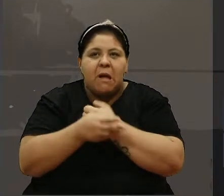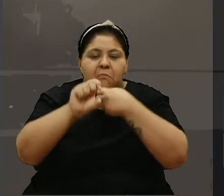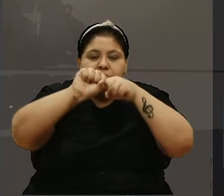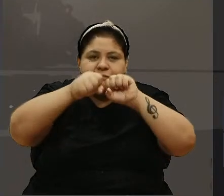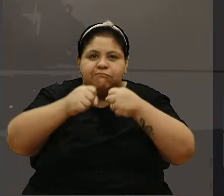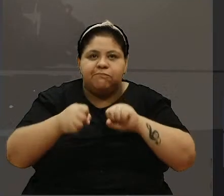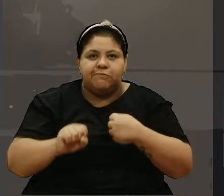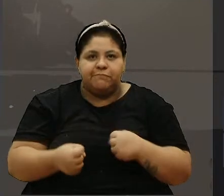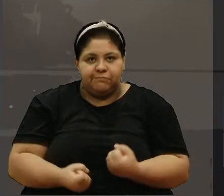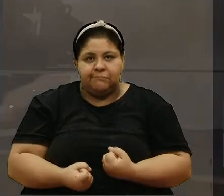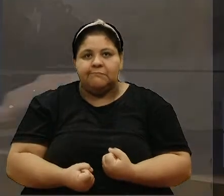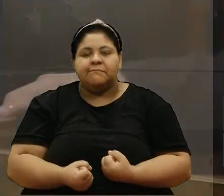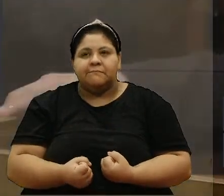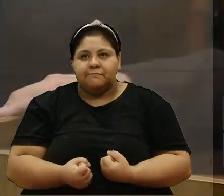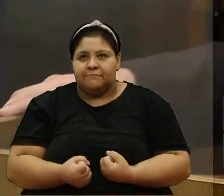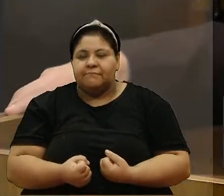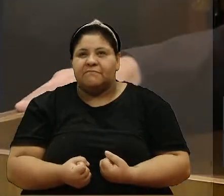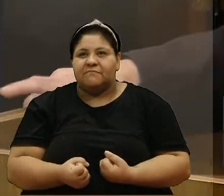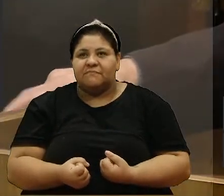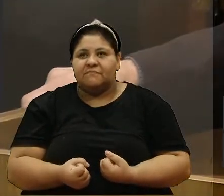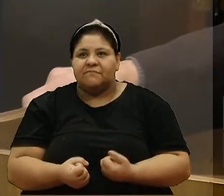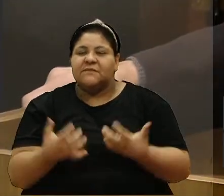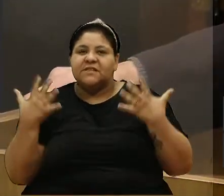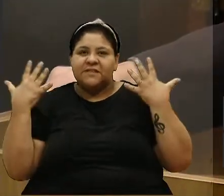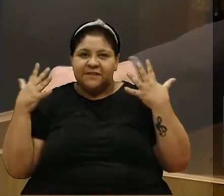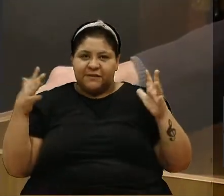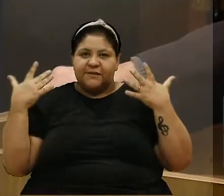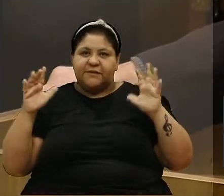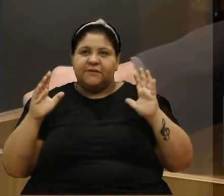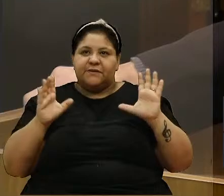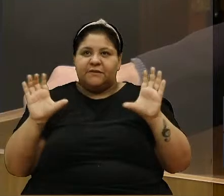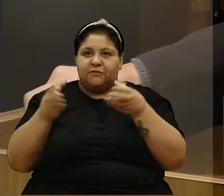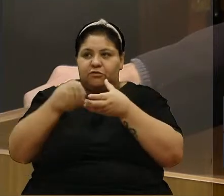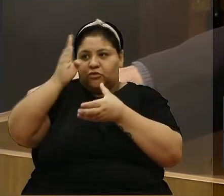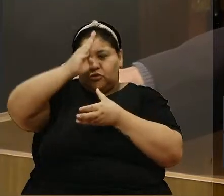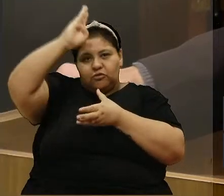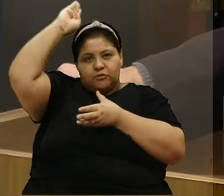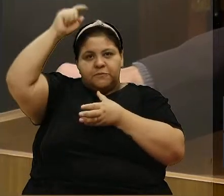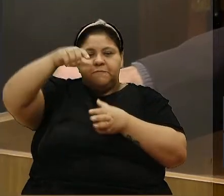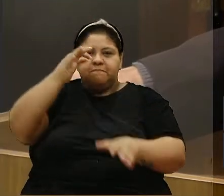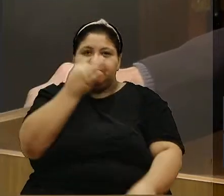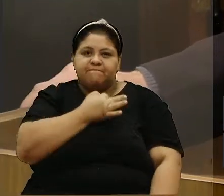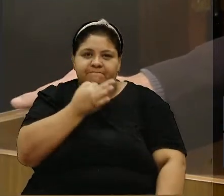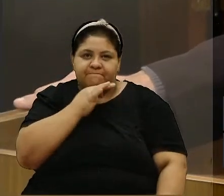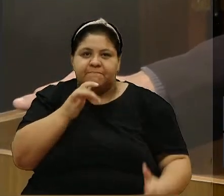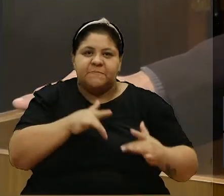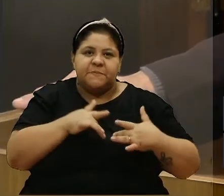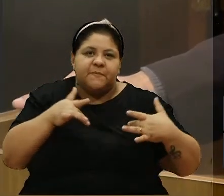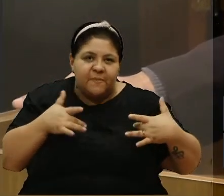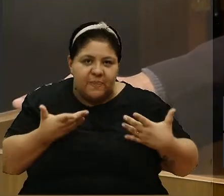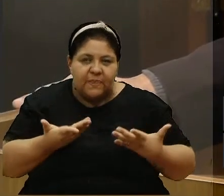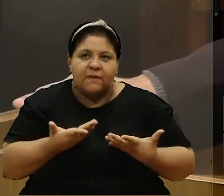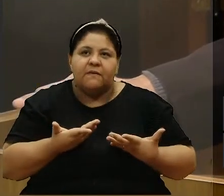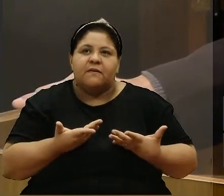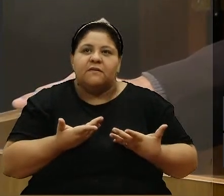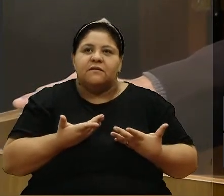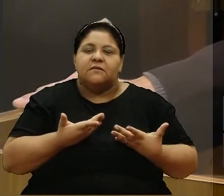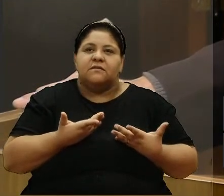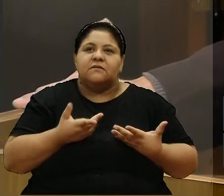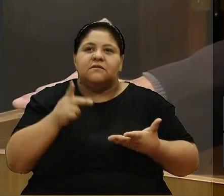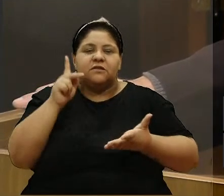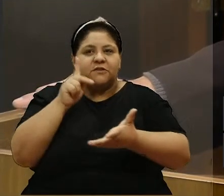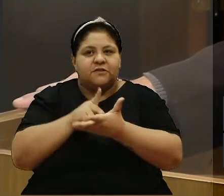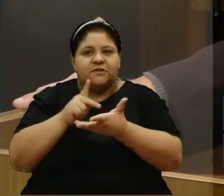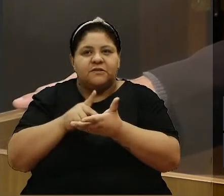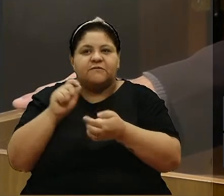destruídos. Então, parabéns ao Corpo de Bombeiros aqui de Caxias do Sul, voluntários, que de fato estão aí fazendo